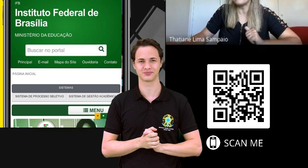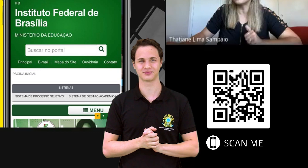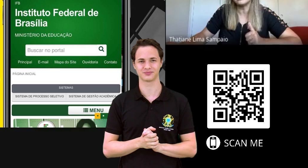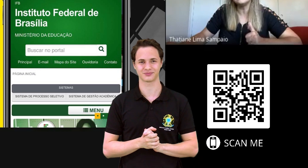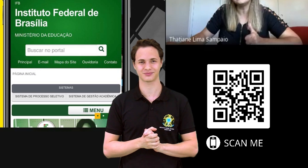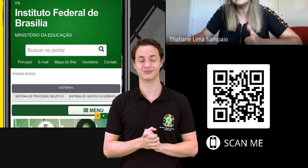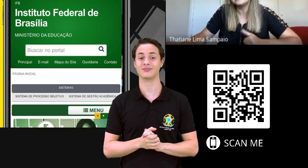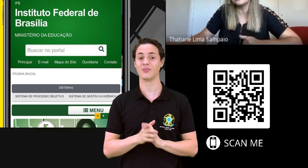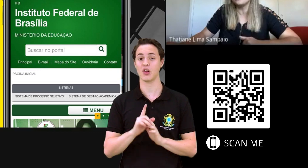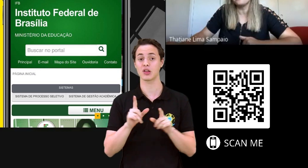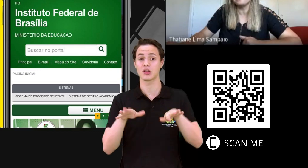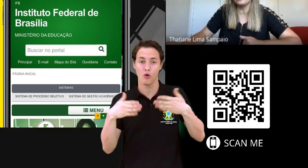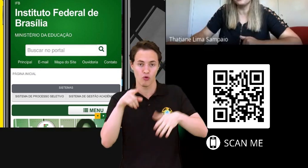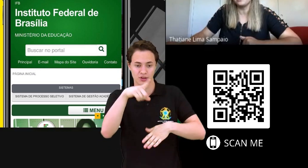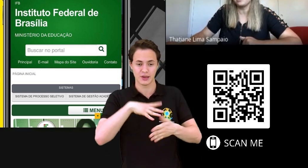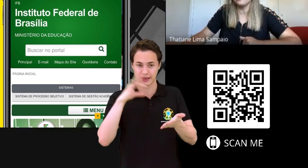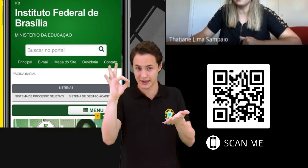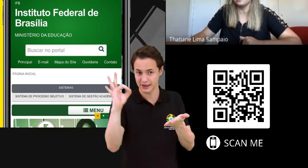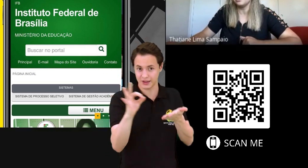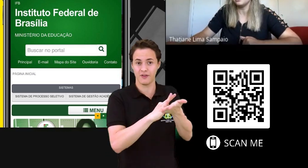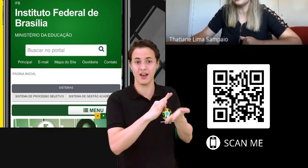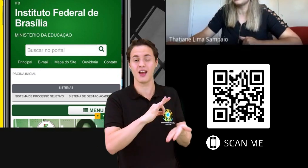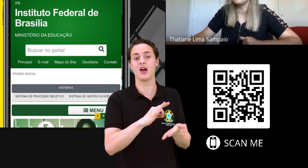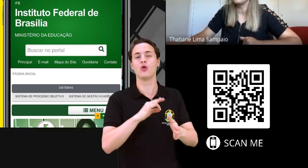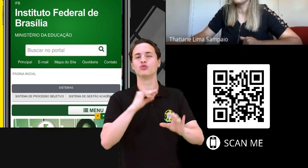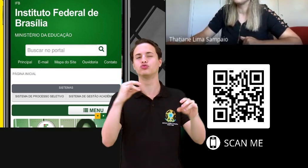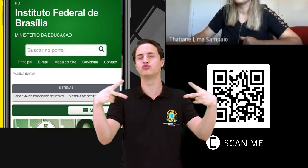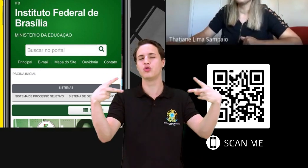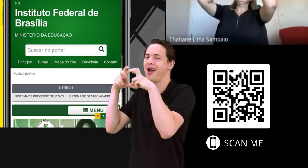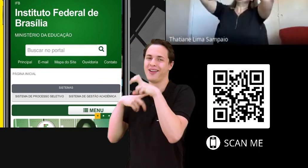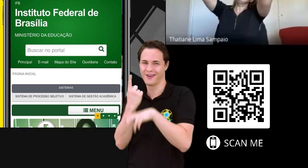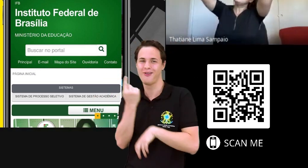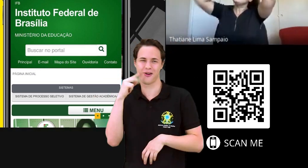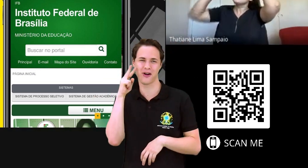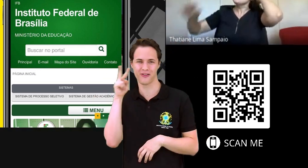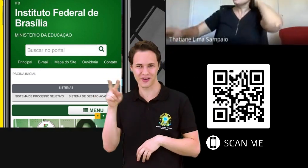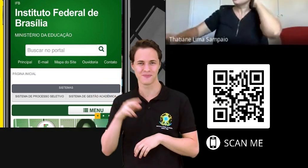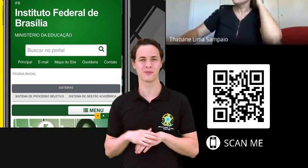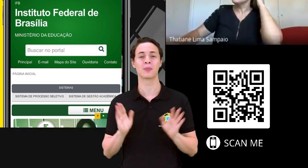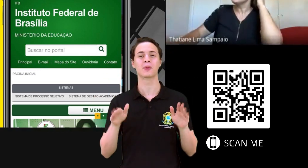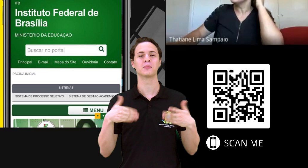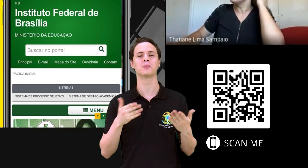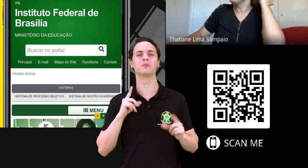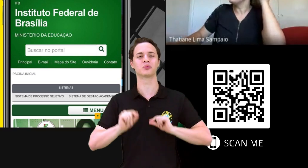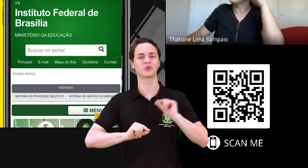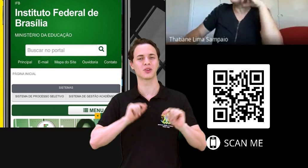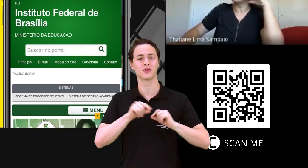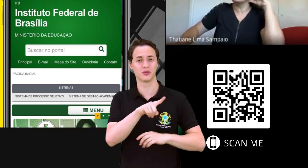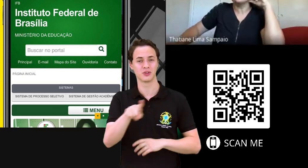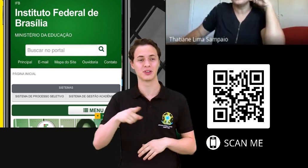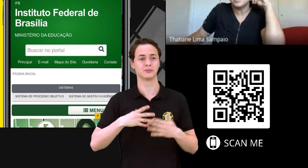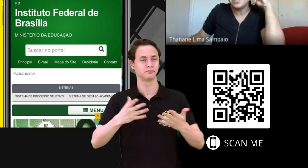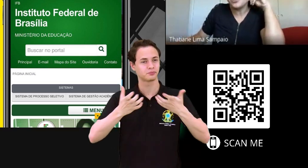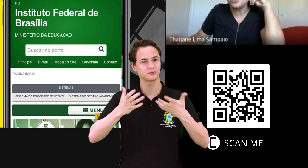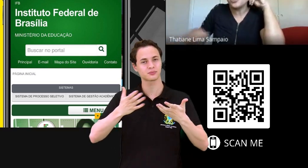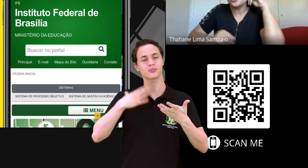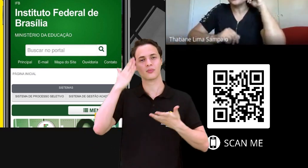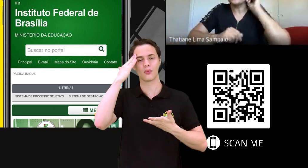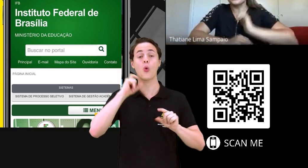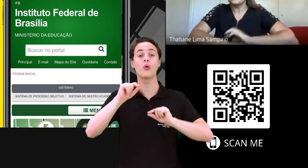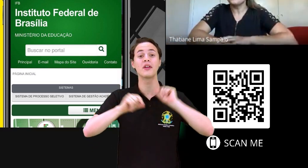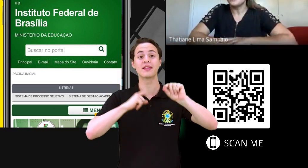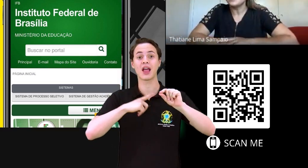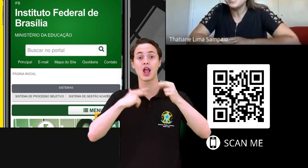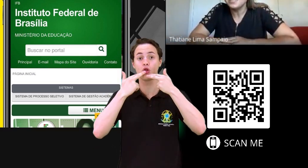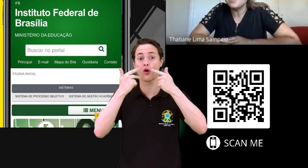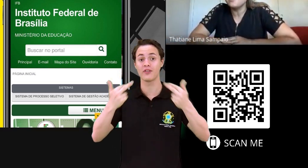a partir da inscrição pelo Even 3. Então, aqui, gente, para quem quiser sempre ver o que tem de novidade no Instituto